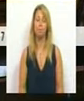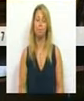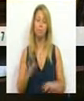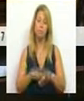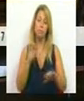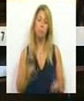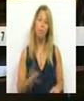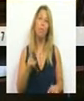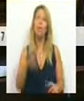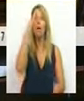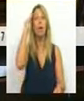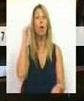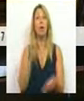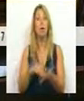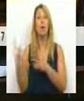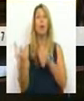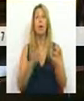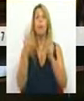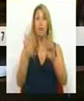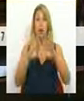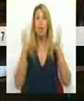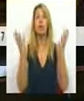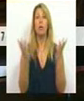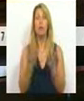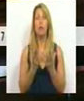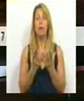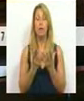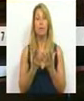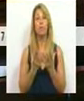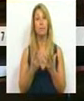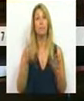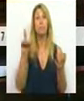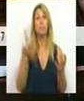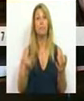E por isso, a grande conclusão deste debate de generalidade e já agora